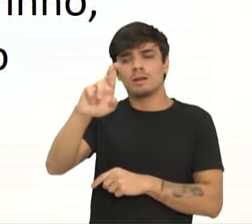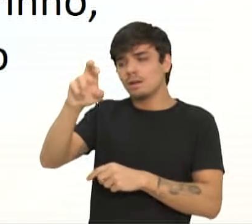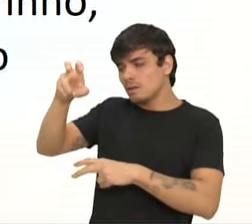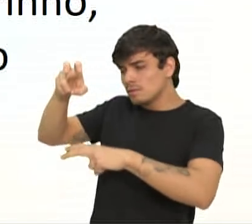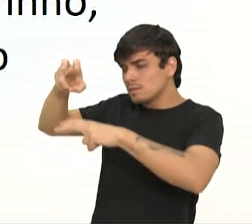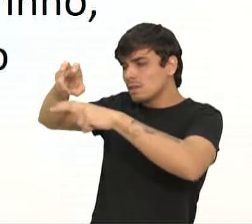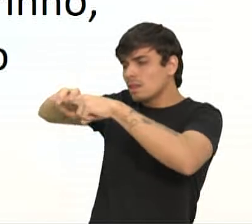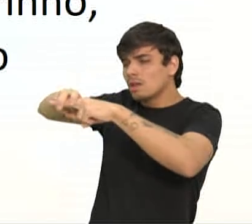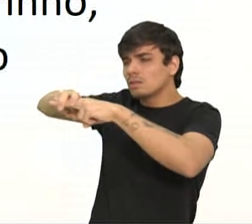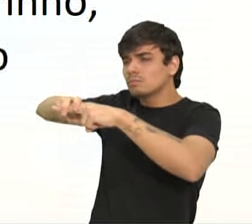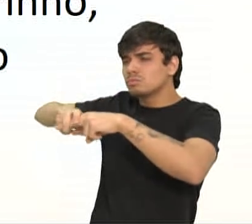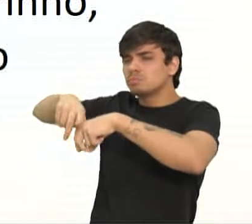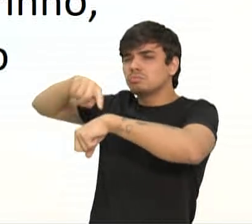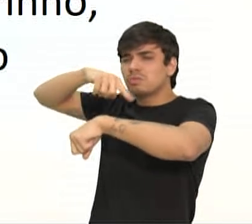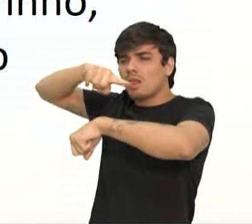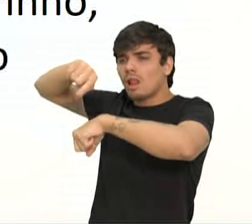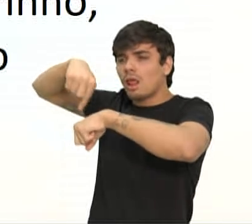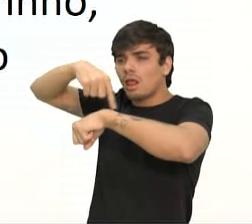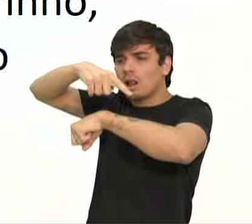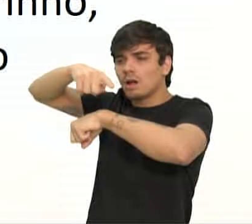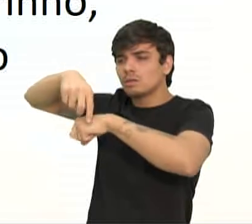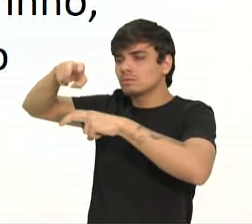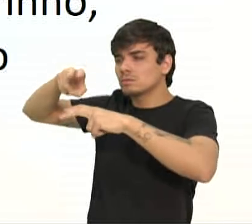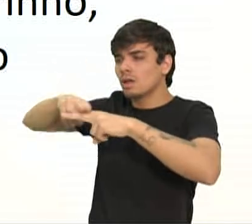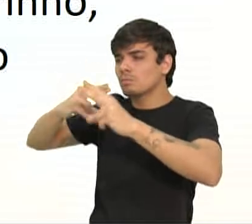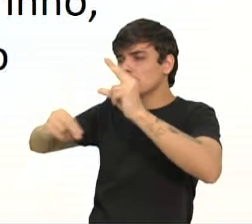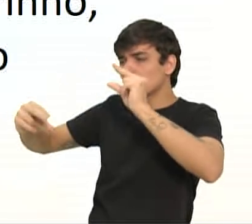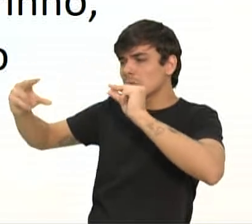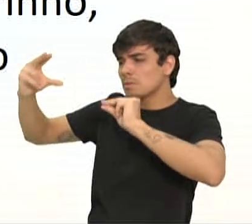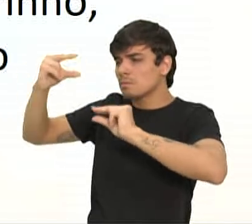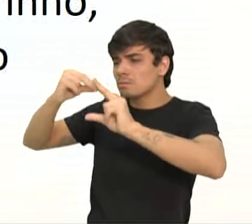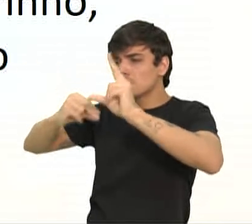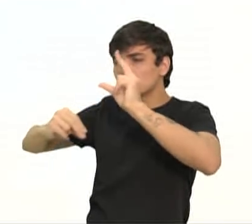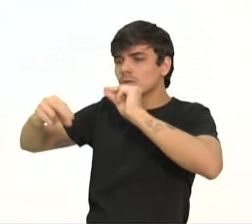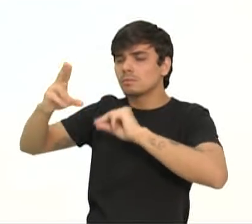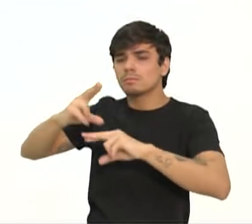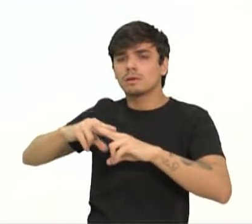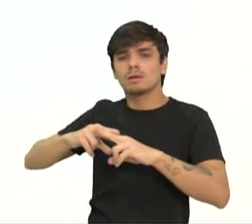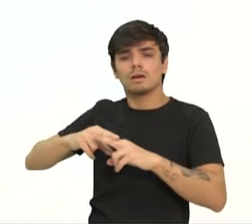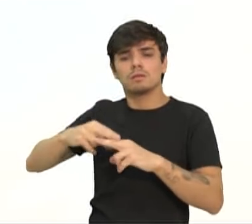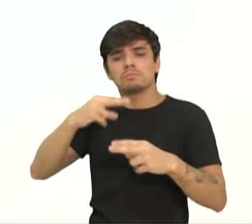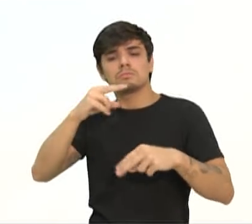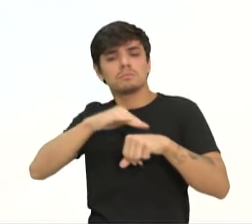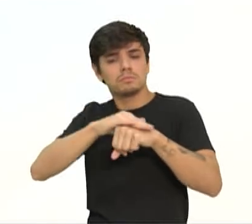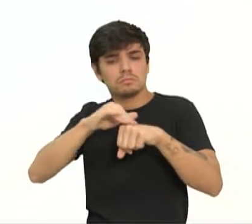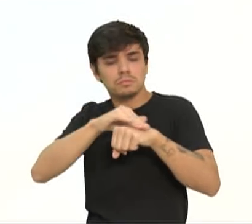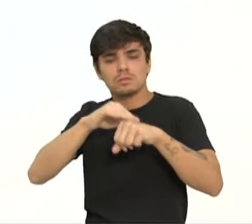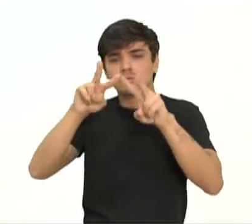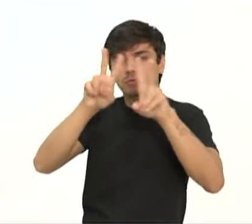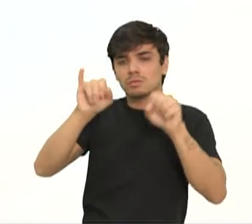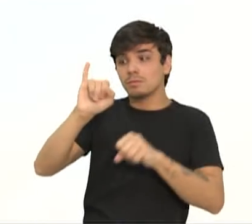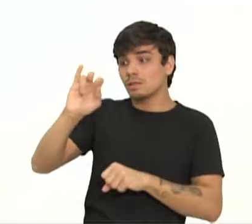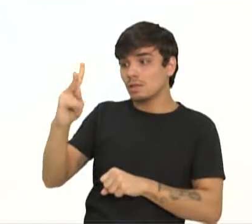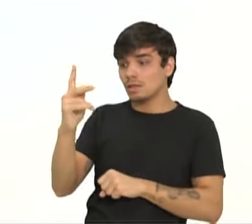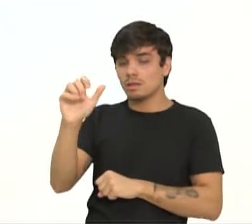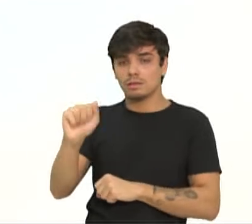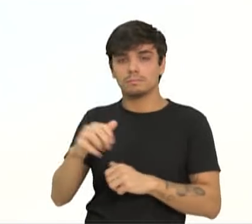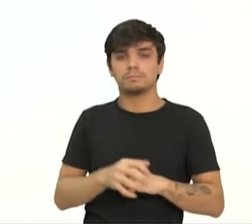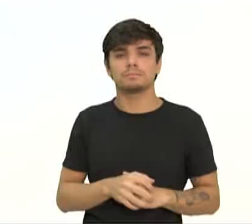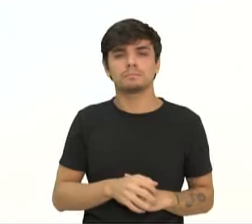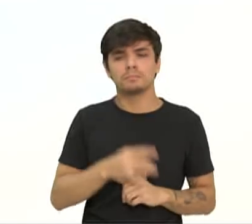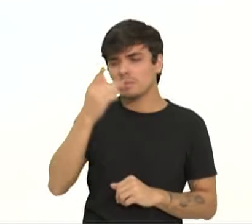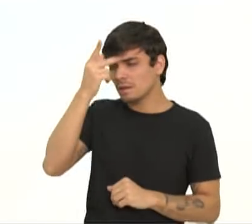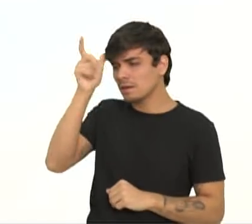no alto do morro e conversando a respeito da ilha. Quem viveria lá?